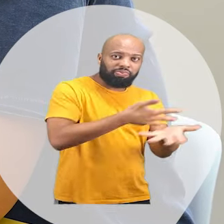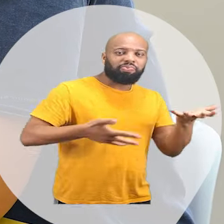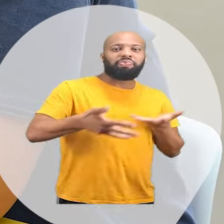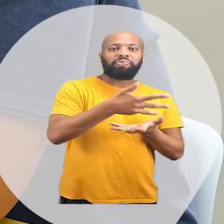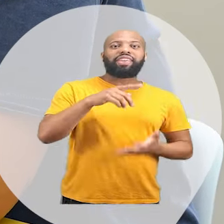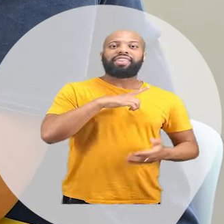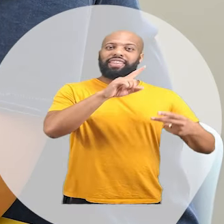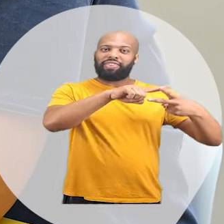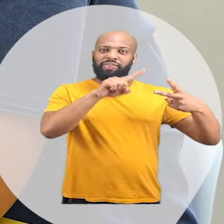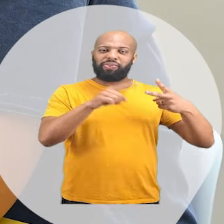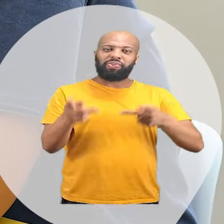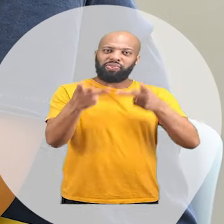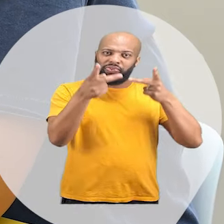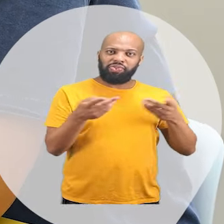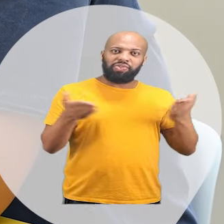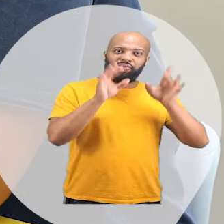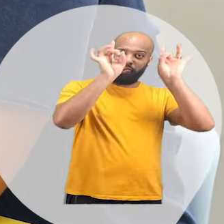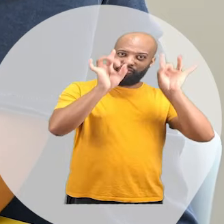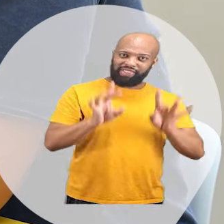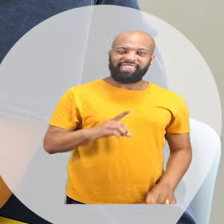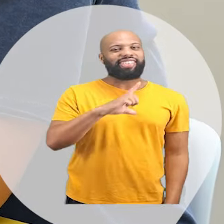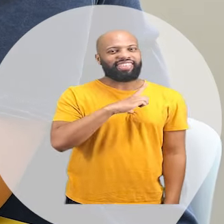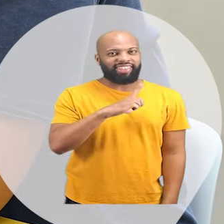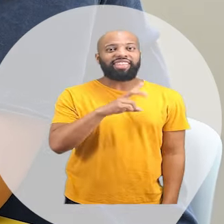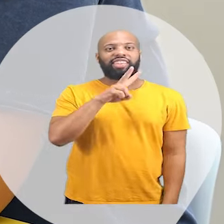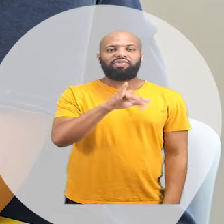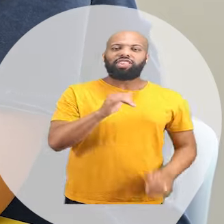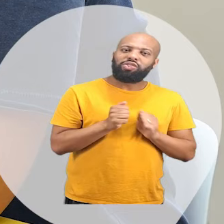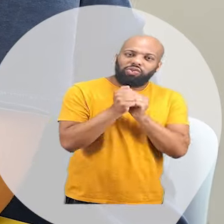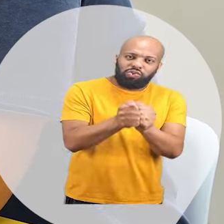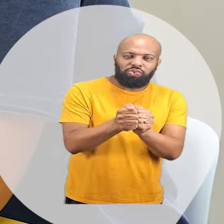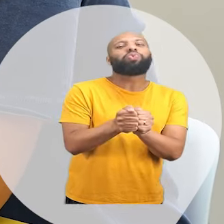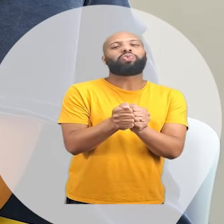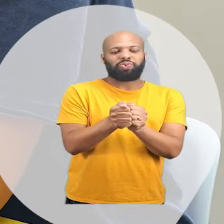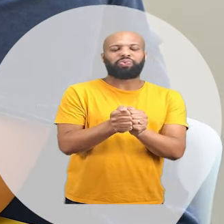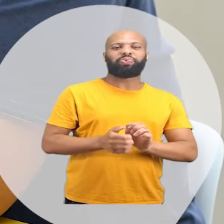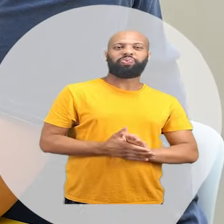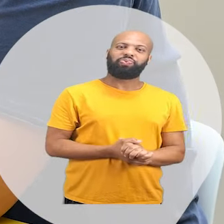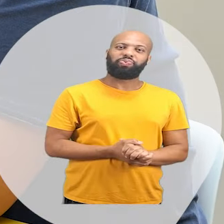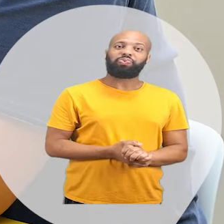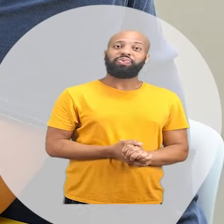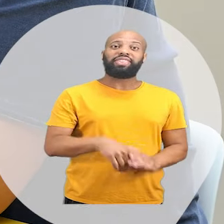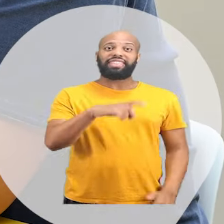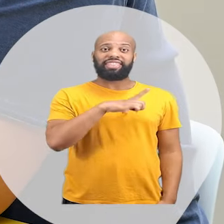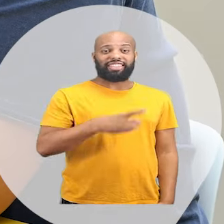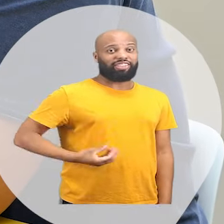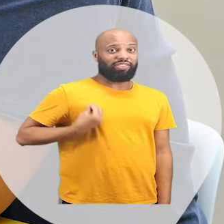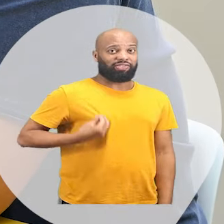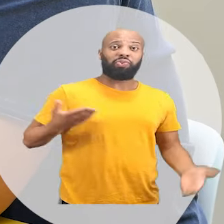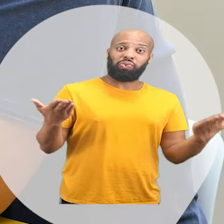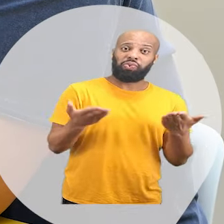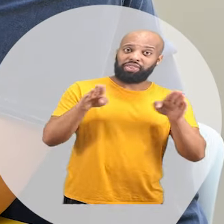desta conversa temos duas convidadas especialíssimas que vão nos acompanhar nessa jornada e nós temos